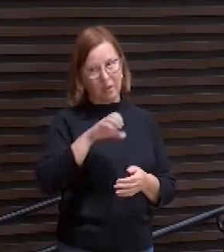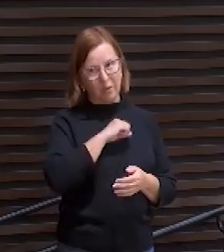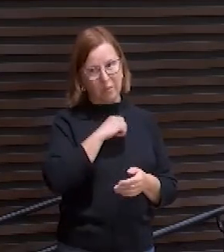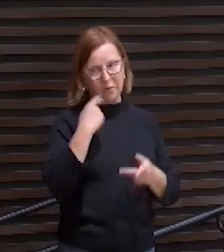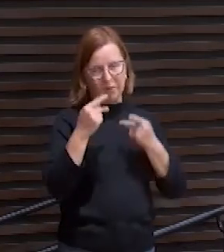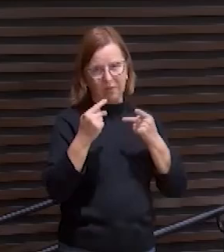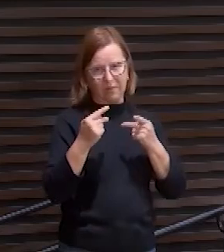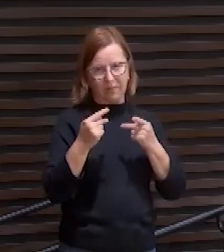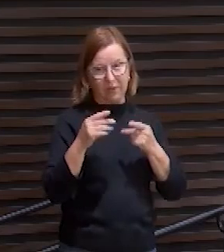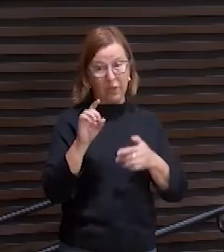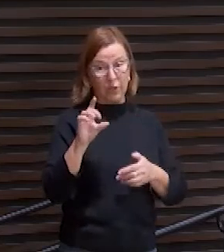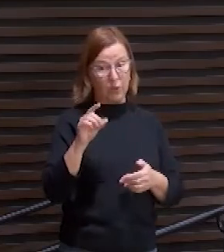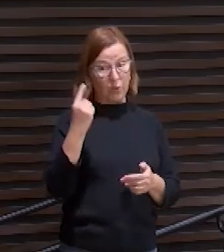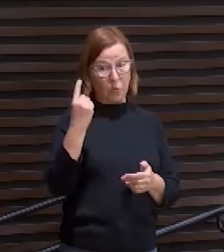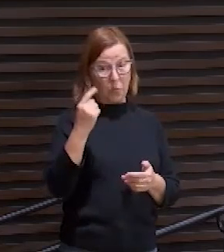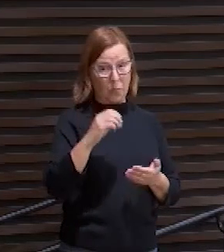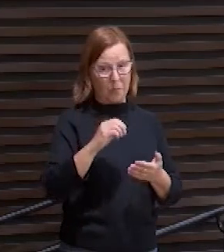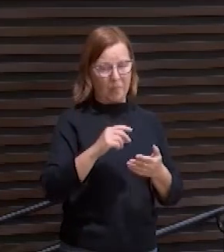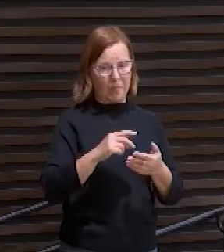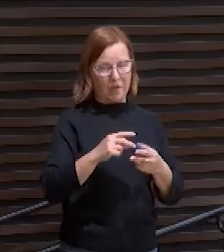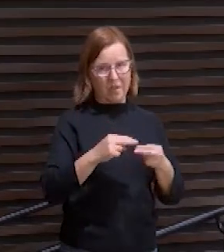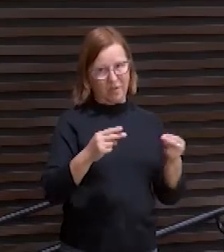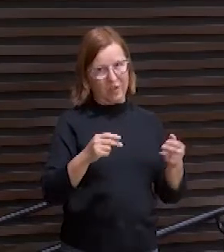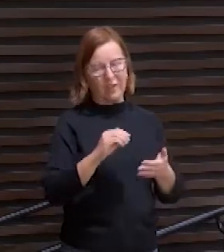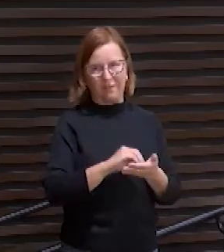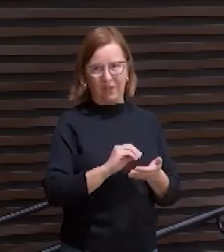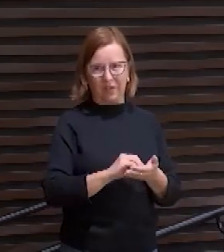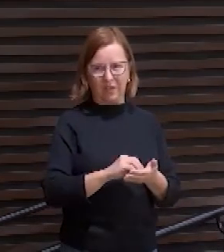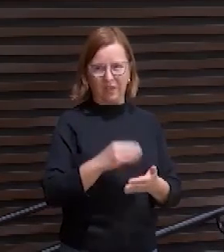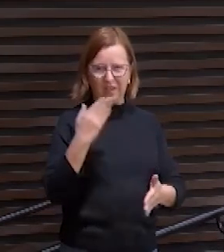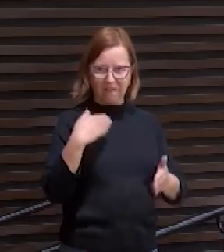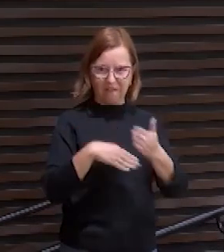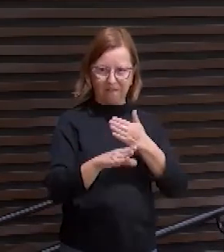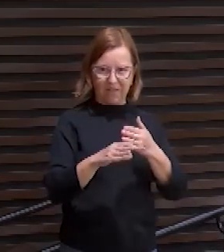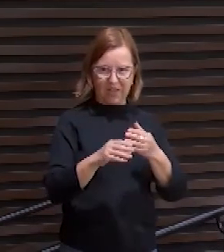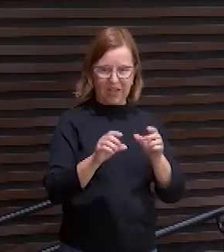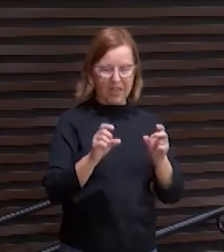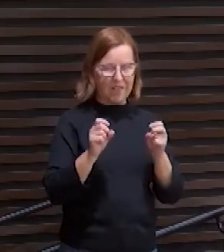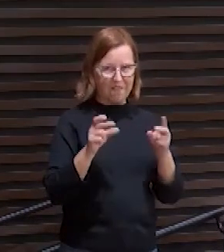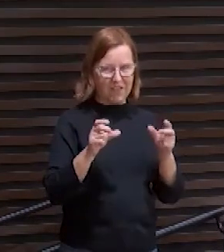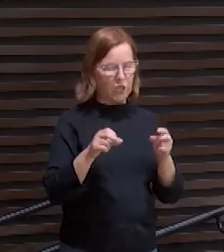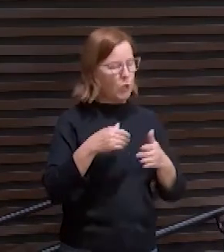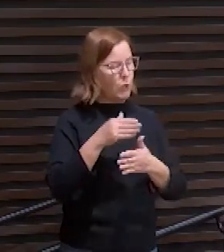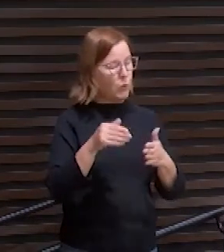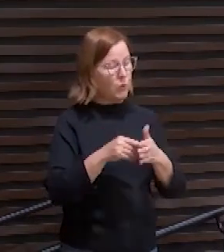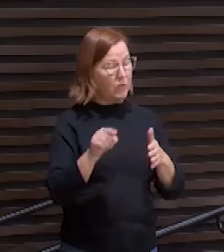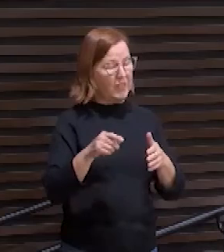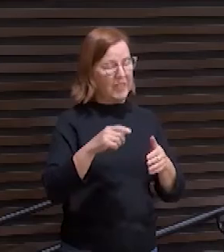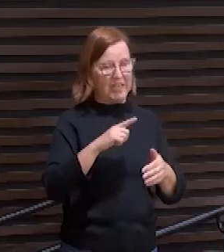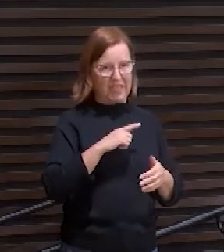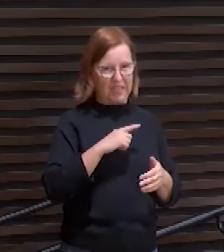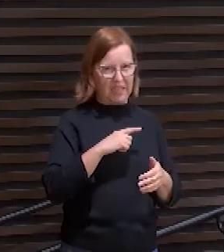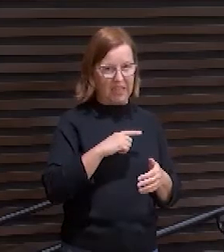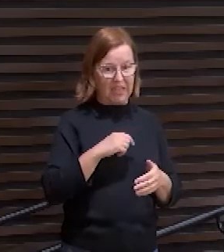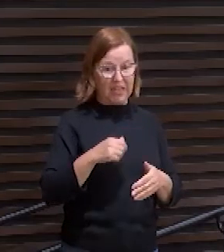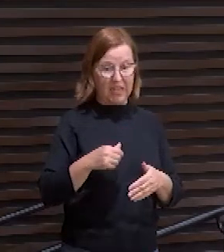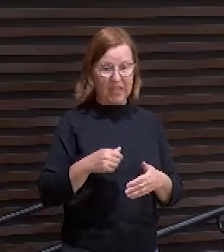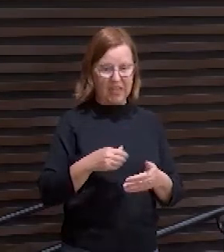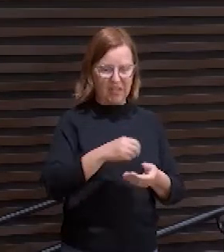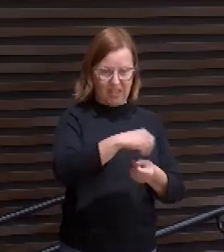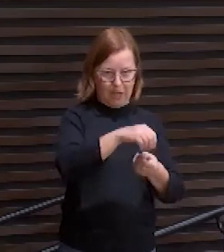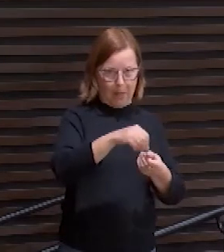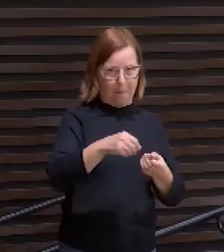disse, só uma coisa te falta, vai, vende tudo o que tens, dá aos pobres e terás um tesouro no céu, então vem e